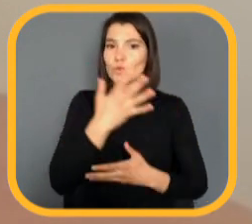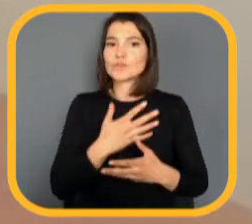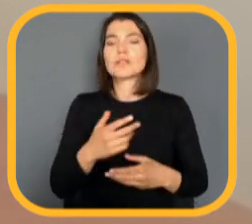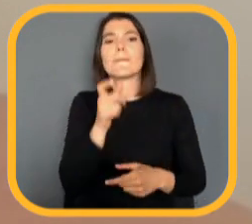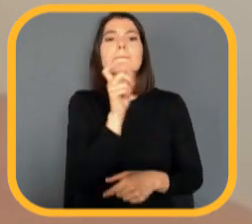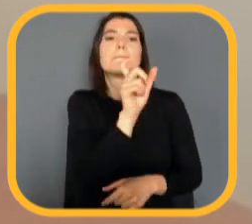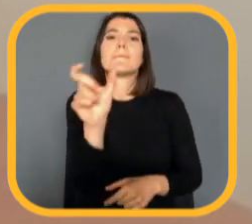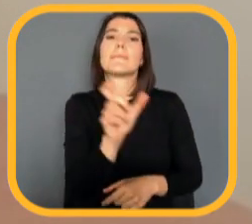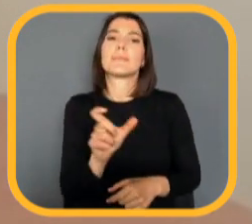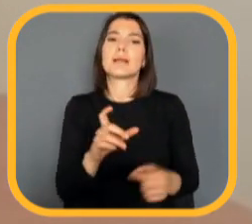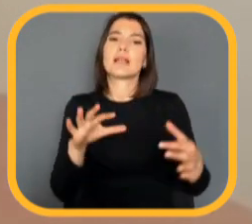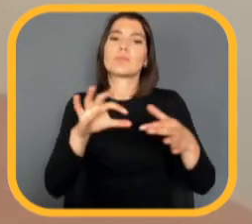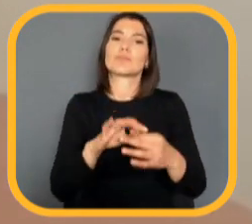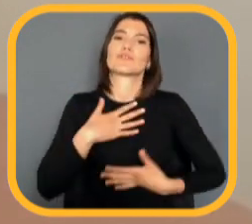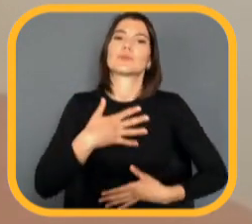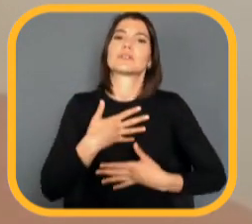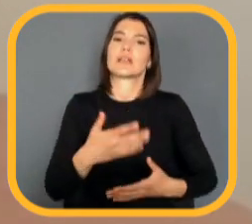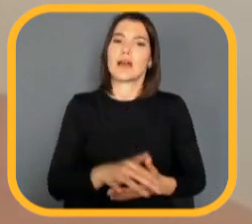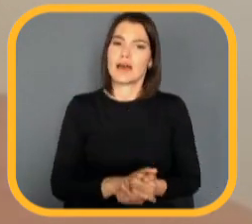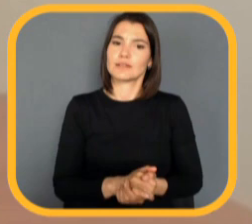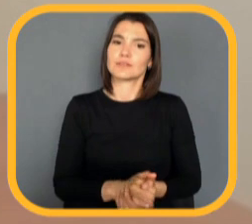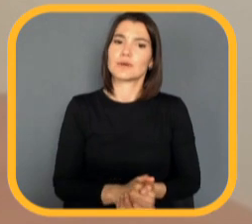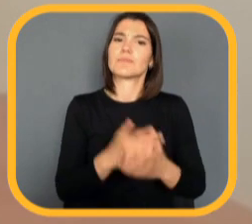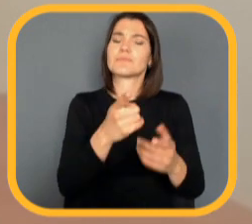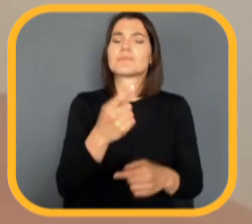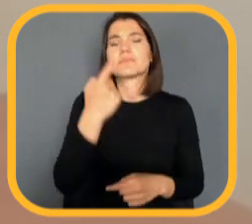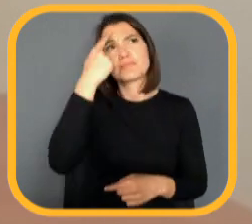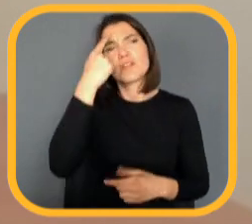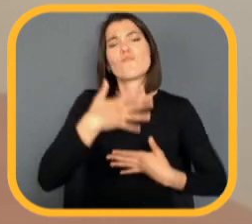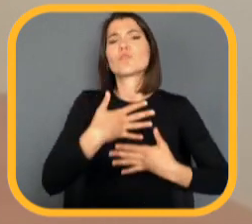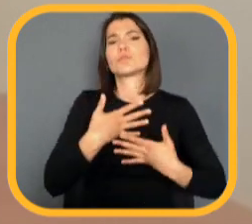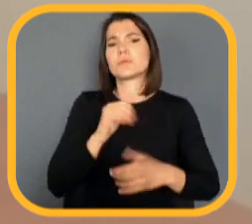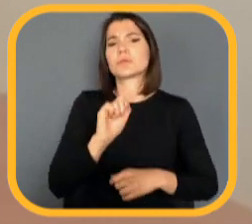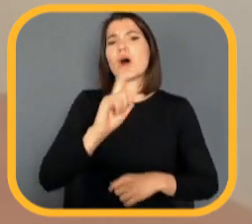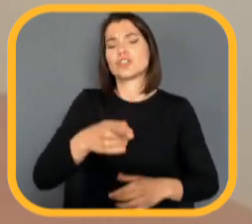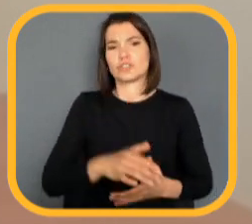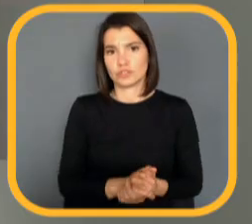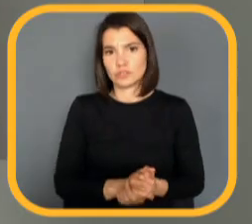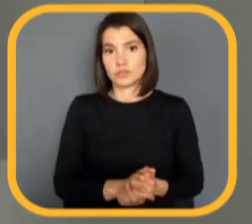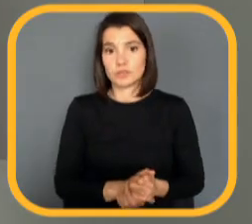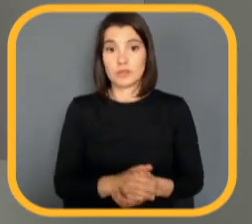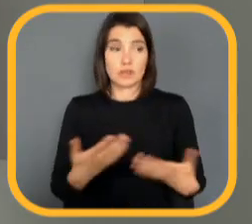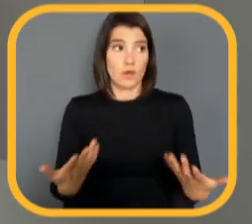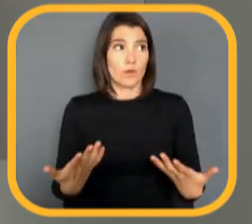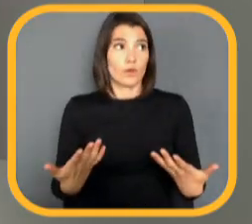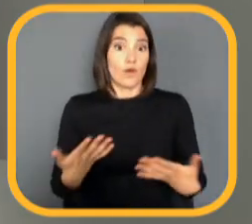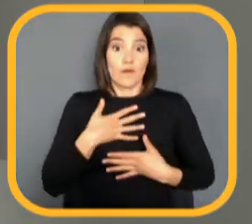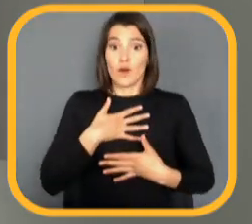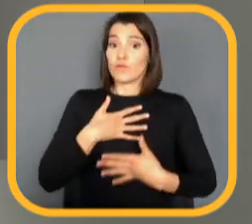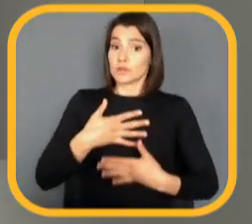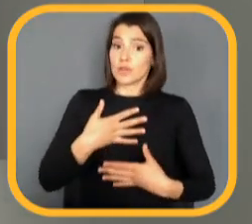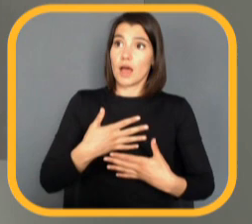em relação a alguns conceitos a este mundo que é o voluntariado. E o que entendes por voluntariado? Voluntariado é